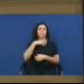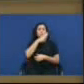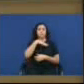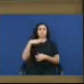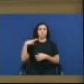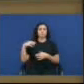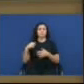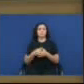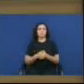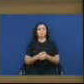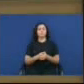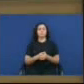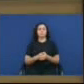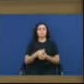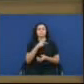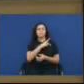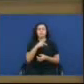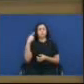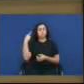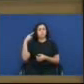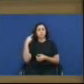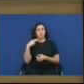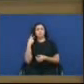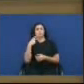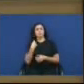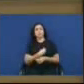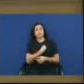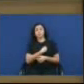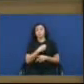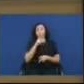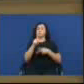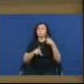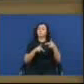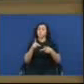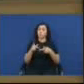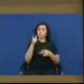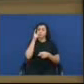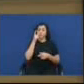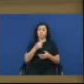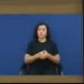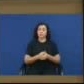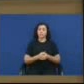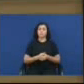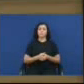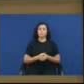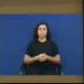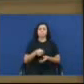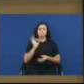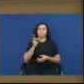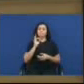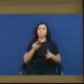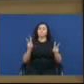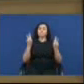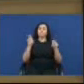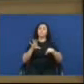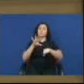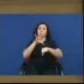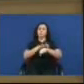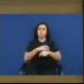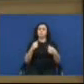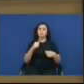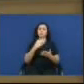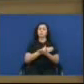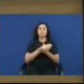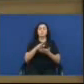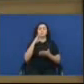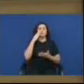Aloísio. Presidente Ronei Martins, vereadoras, pessoal que nos acompanha. Eu acho que a questão da segurança, nós temos que começar a entender